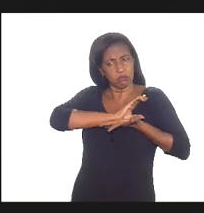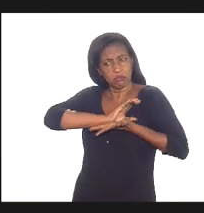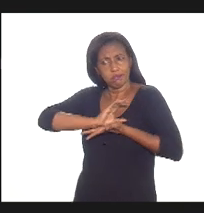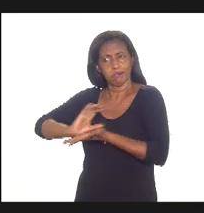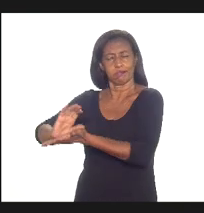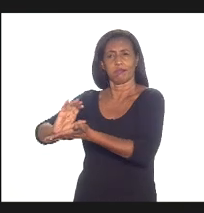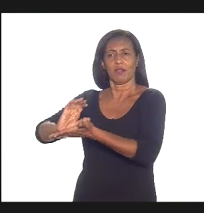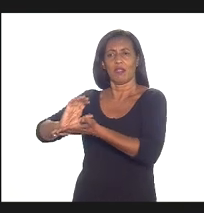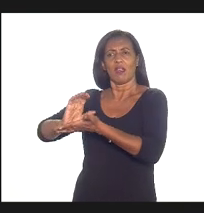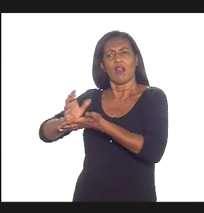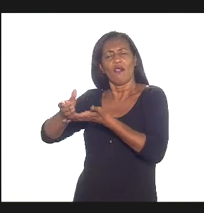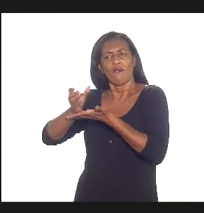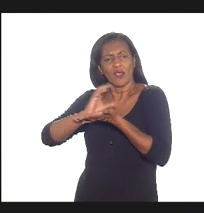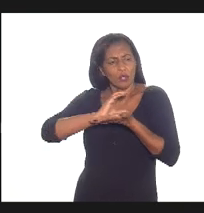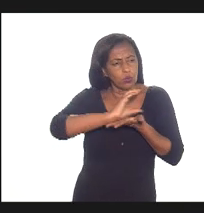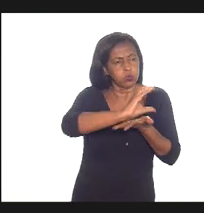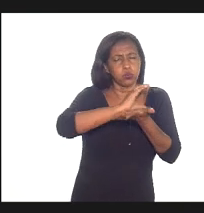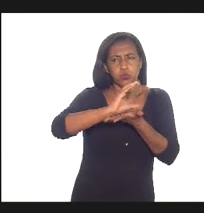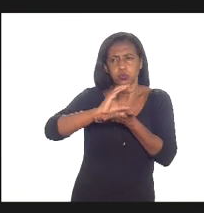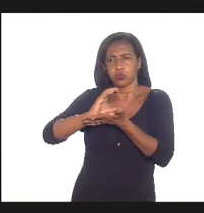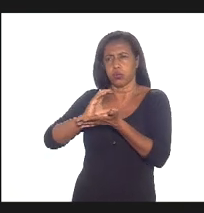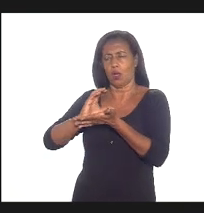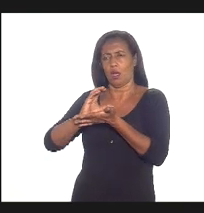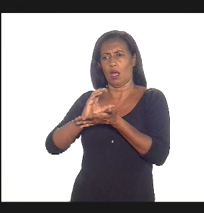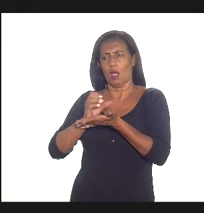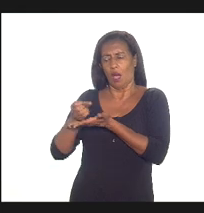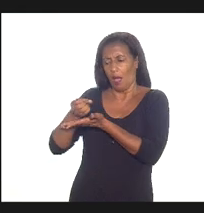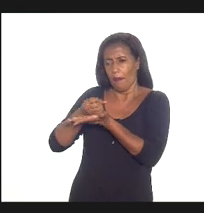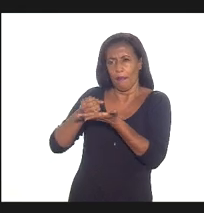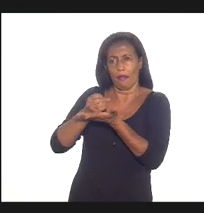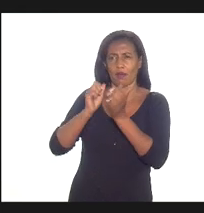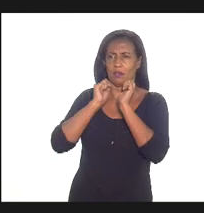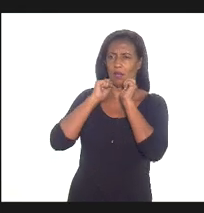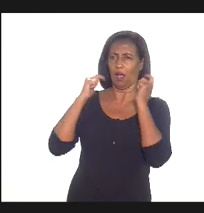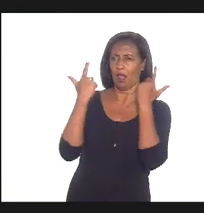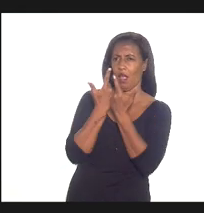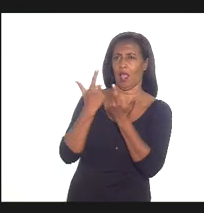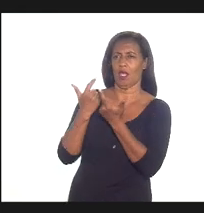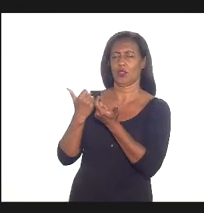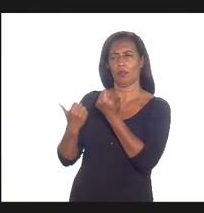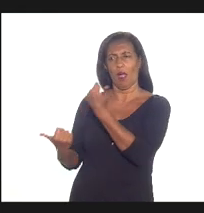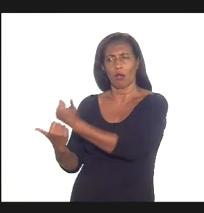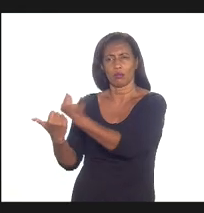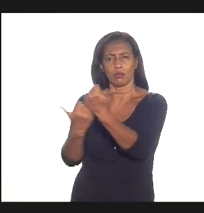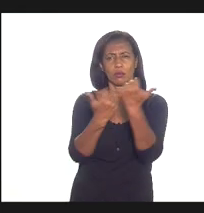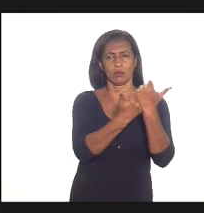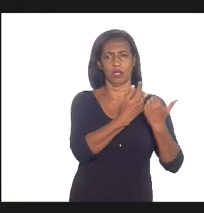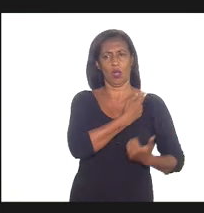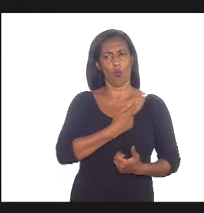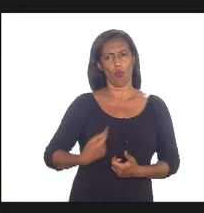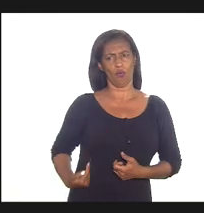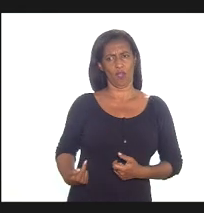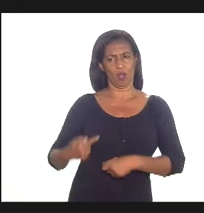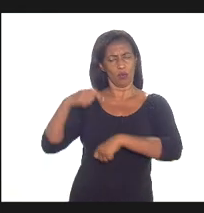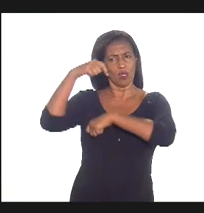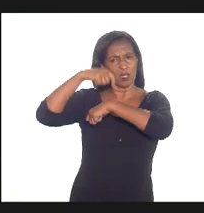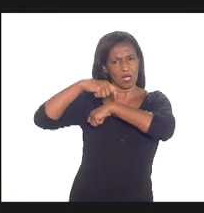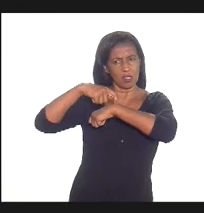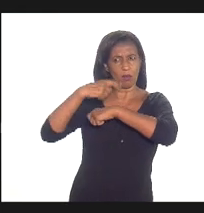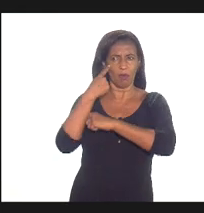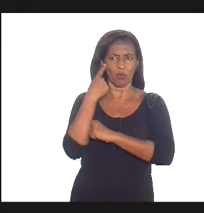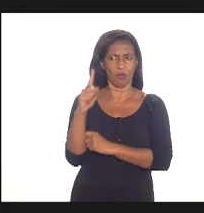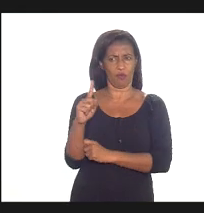fazendo os investimentos através dos fundos da Assembleia, para poder auxiliar o governo do Estado e, nesse momento, encontrar o deputado